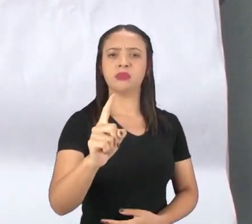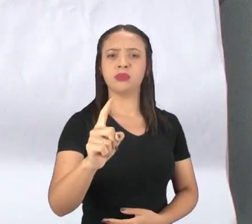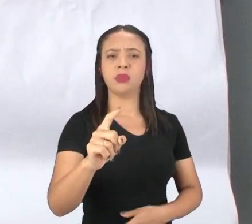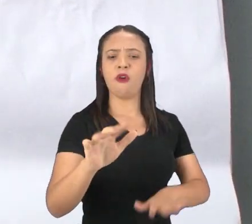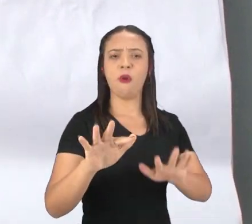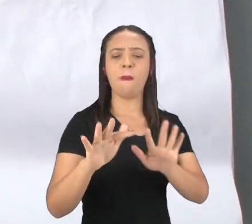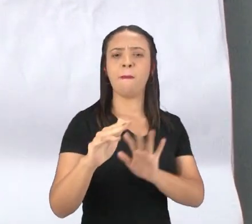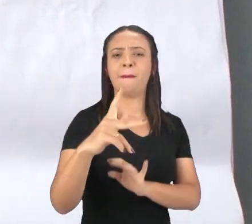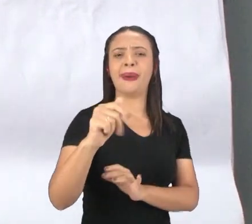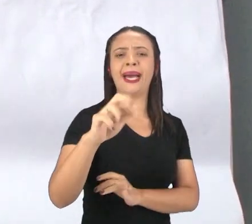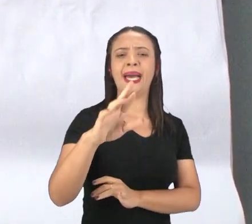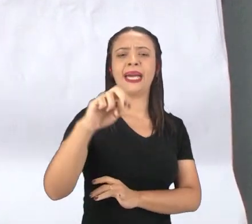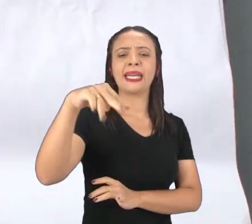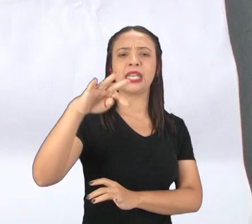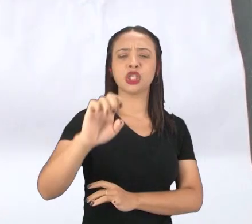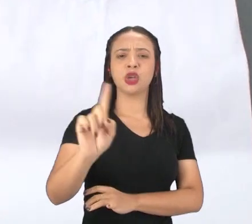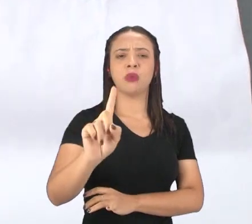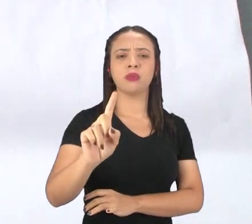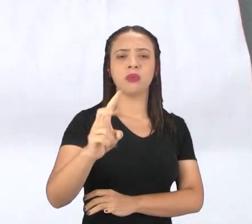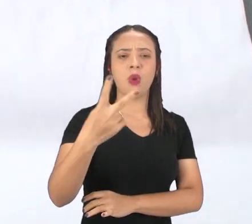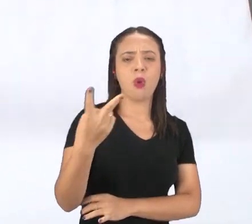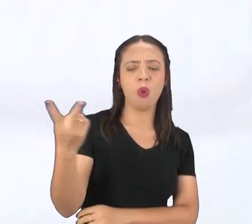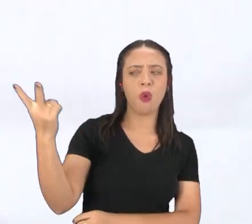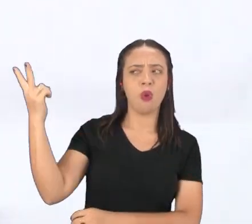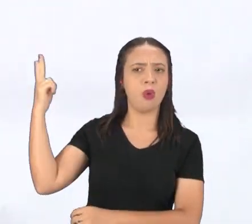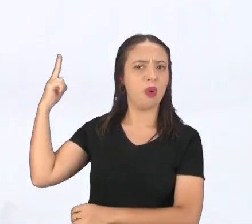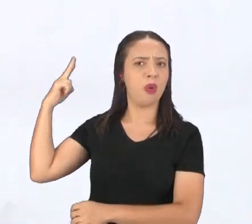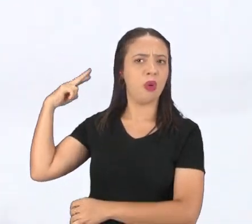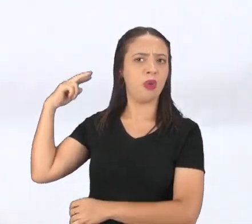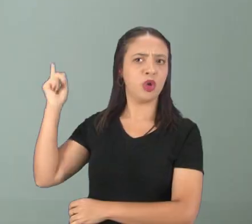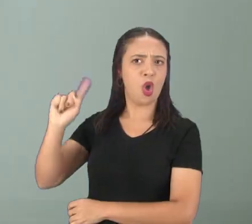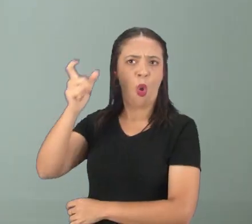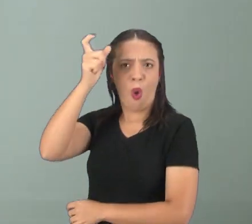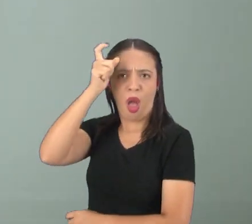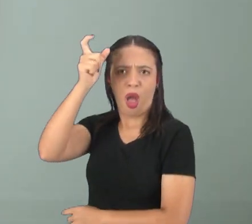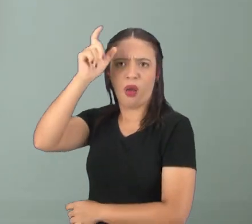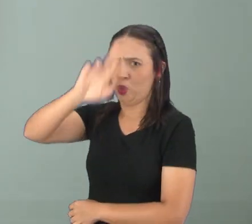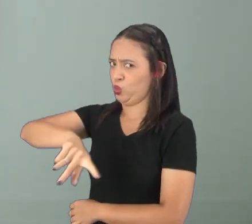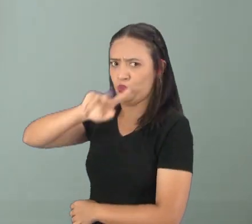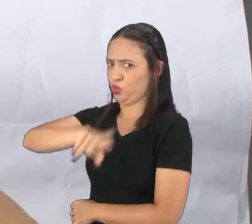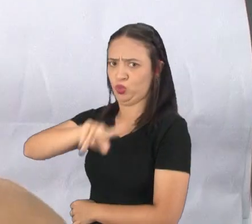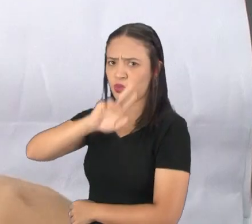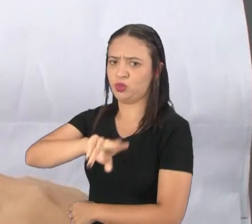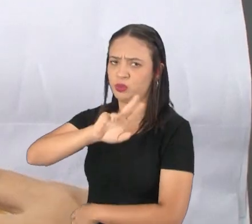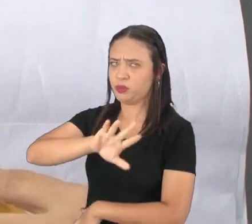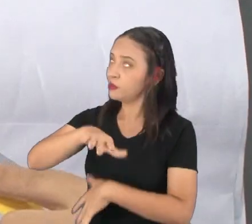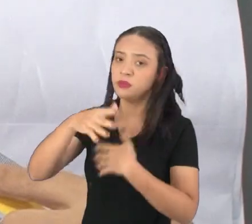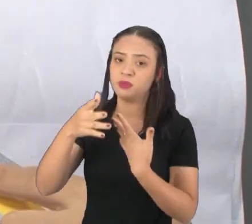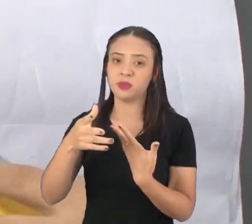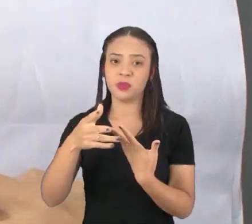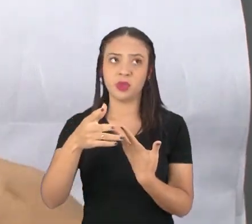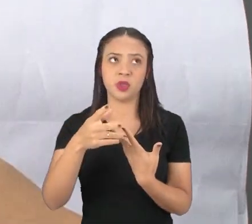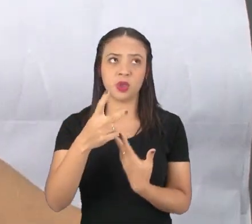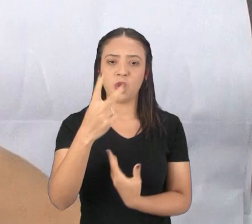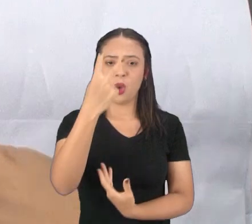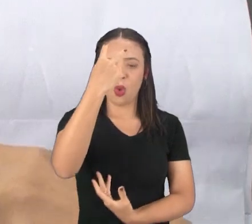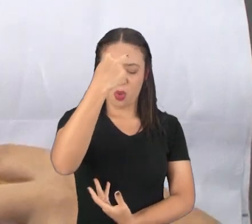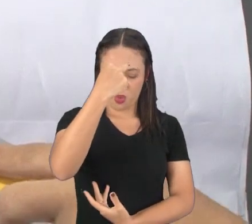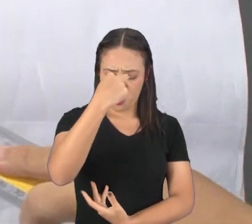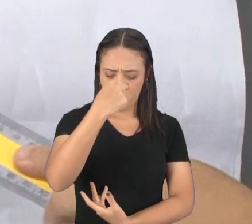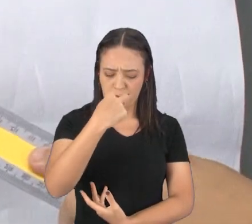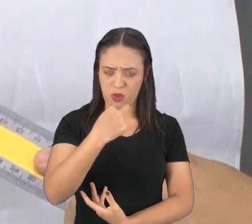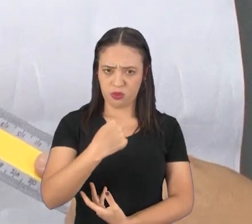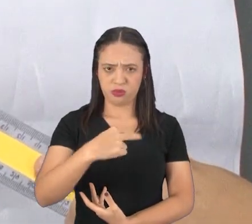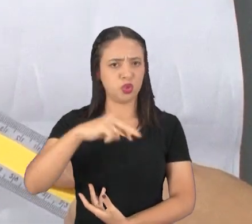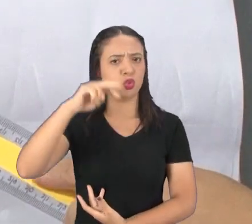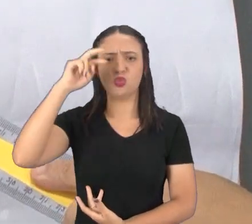parente. Não me olhe de trás, que eu não sou Satanás. Não me olhe no meio, que eu